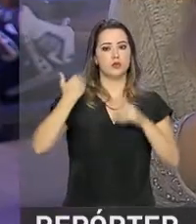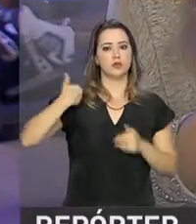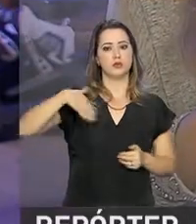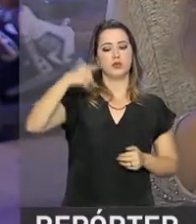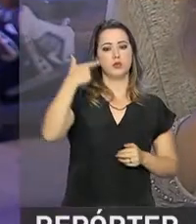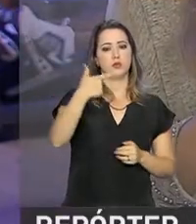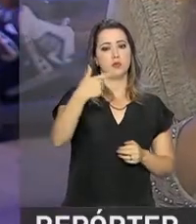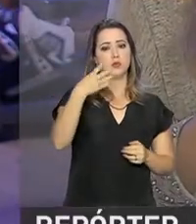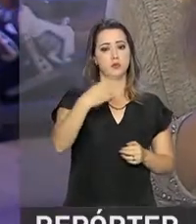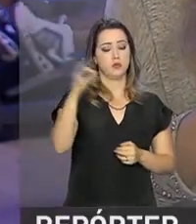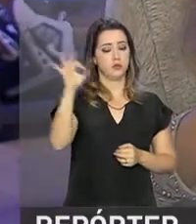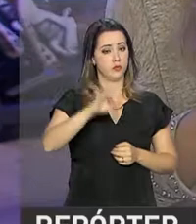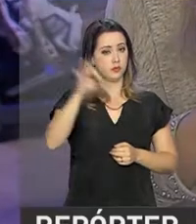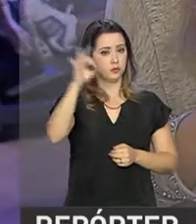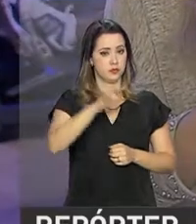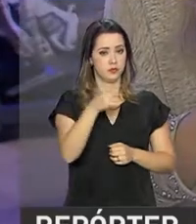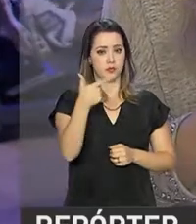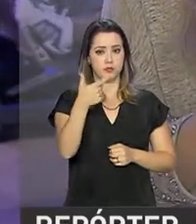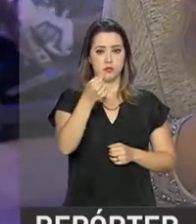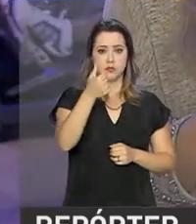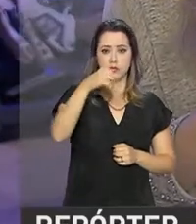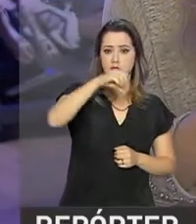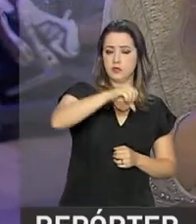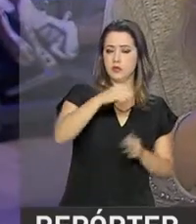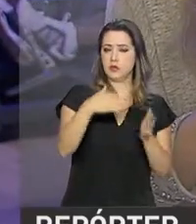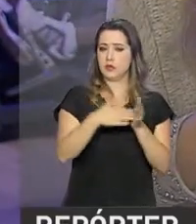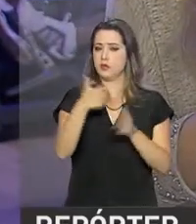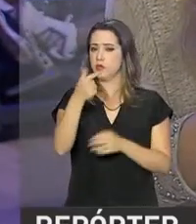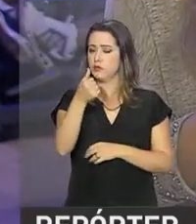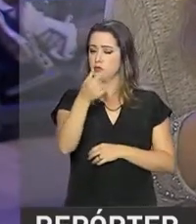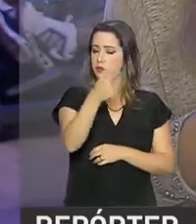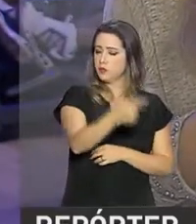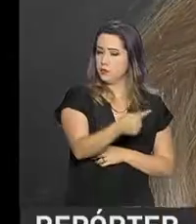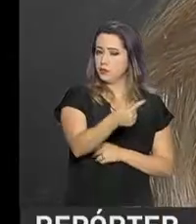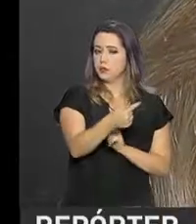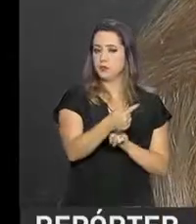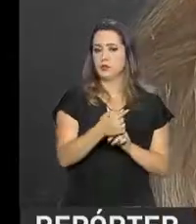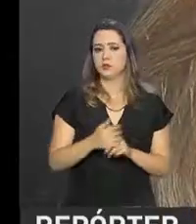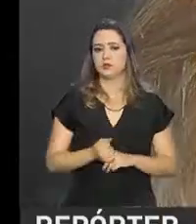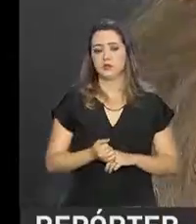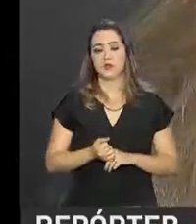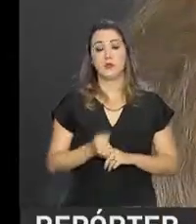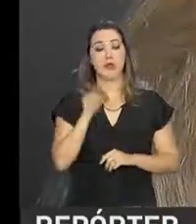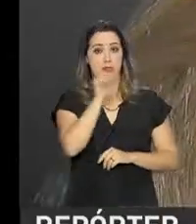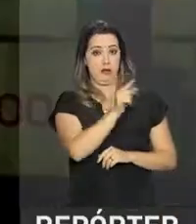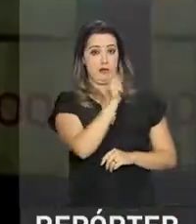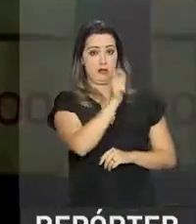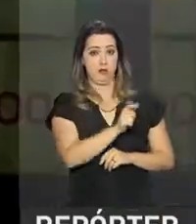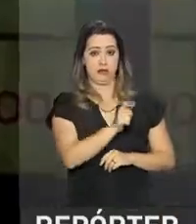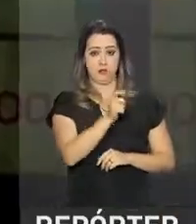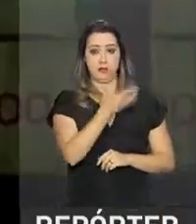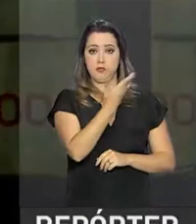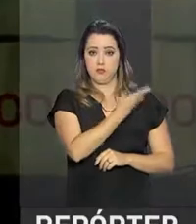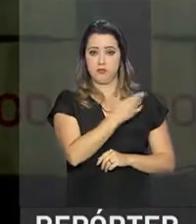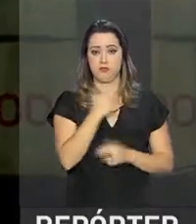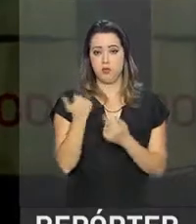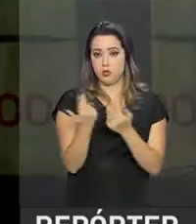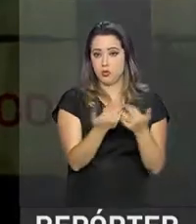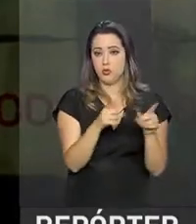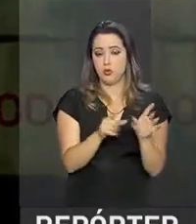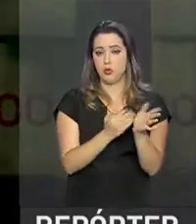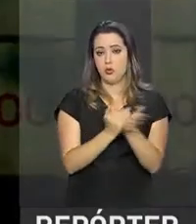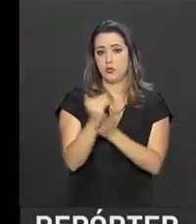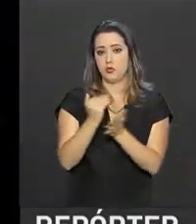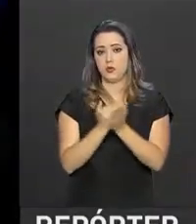24 por cento entre 2009 e 2017 tony se uma dessas pessoas que começaram a se exercitar nos